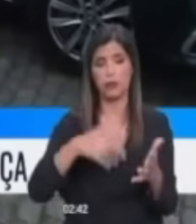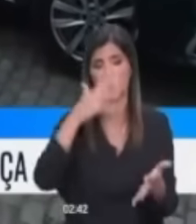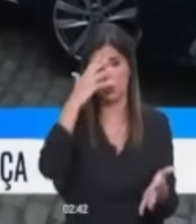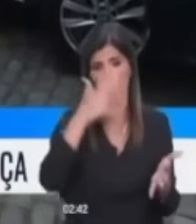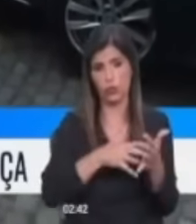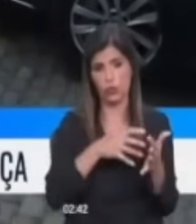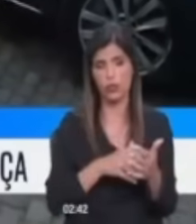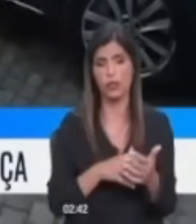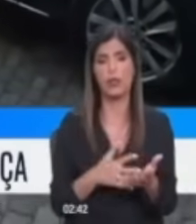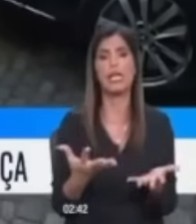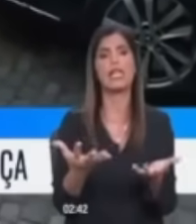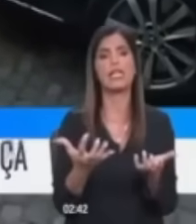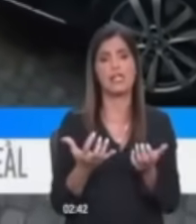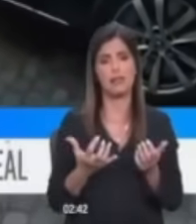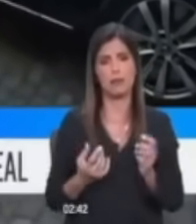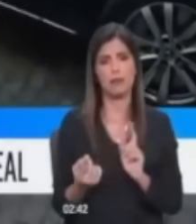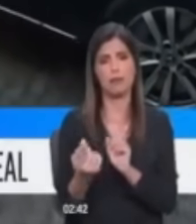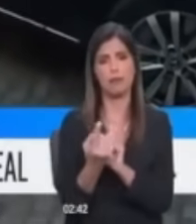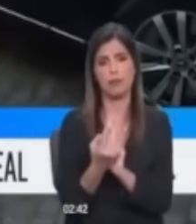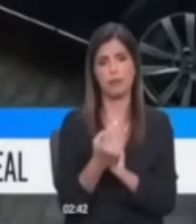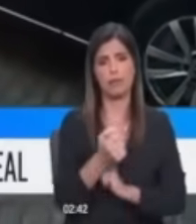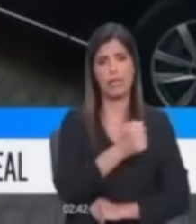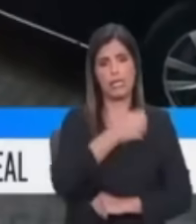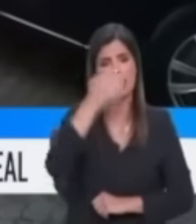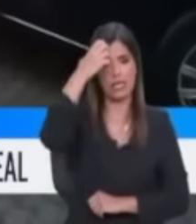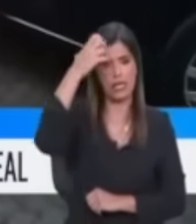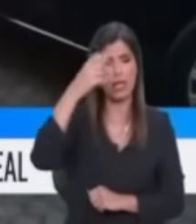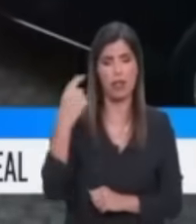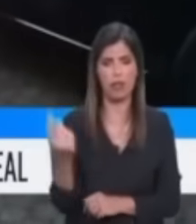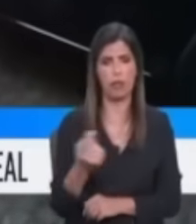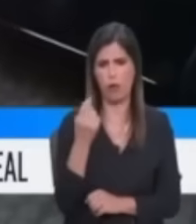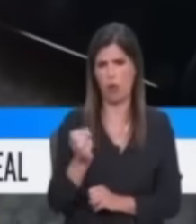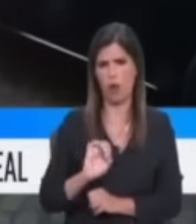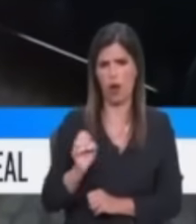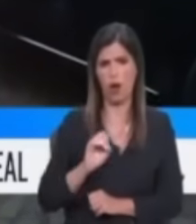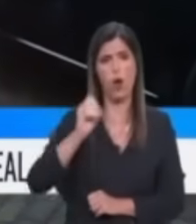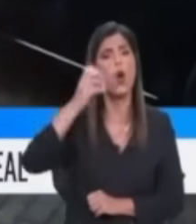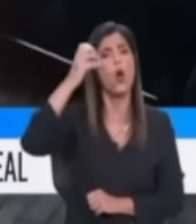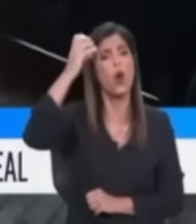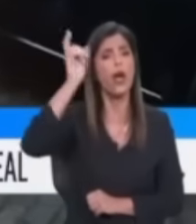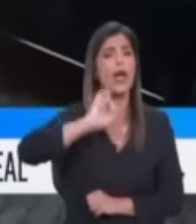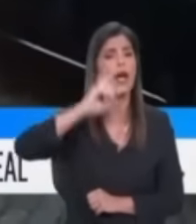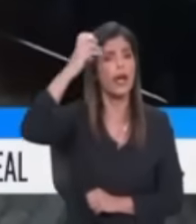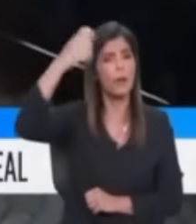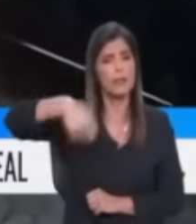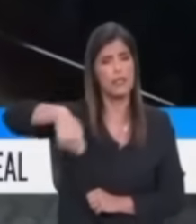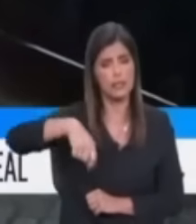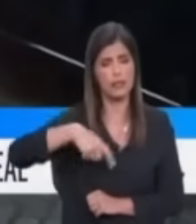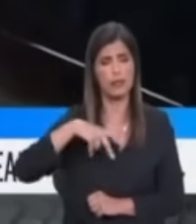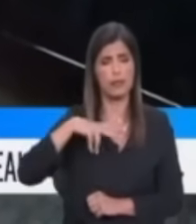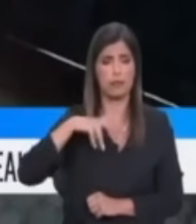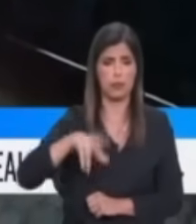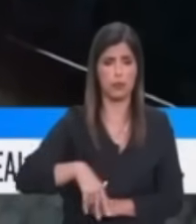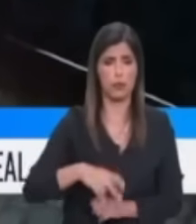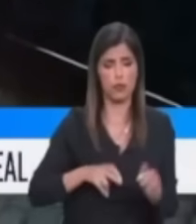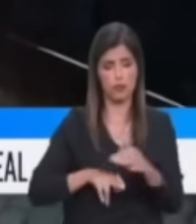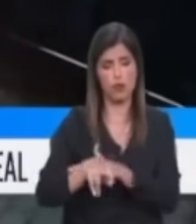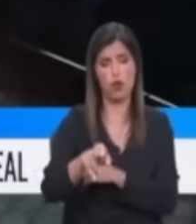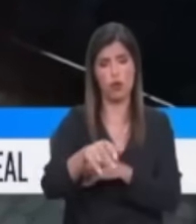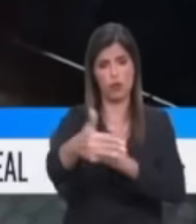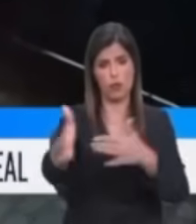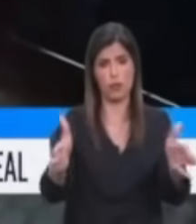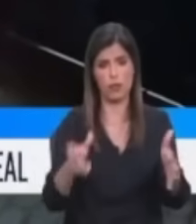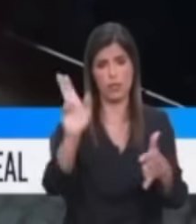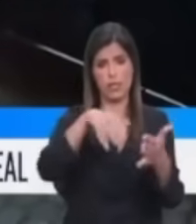A sessão foi já no átrio do Palácio Real e, sem demoras, os reis e o Presidente da República Portuguesa entraram no edifício.